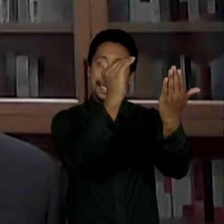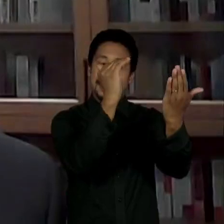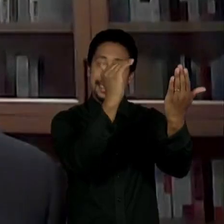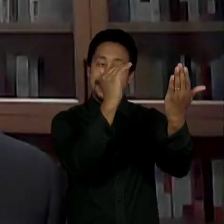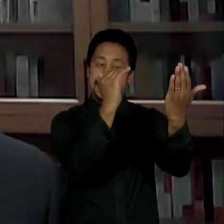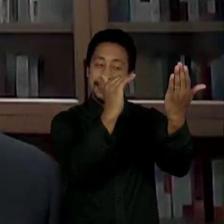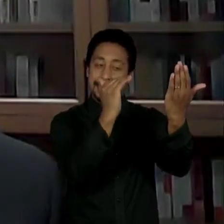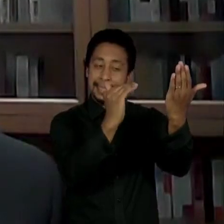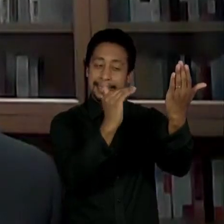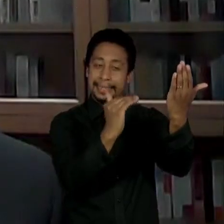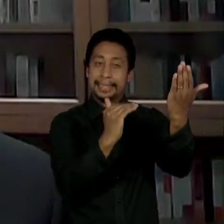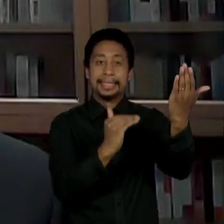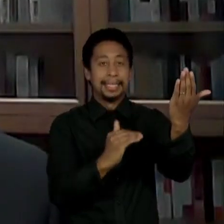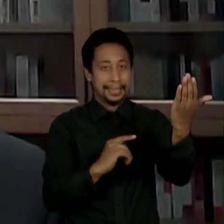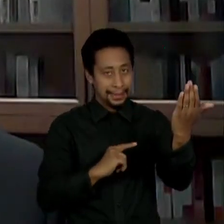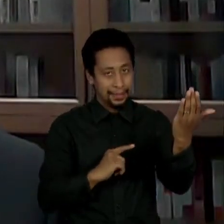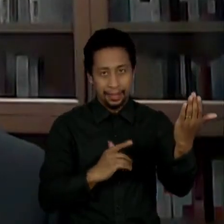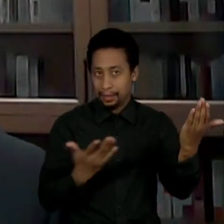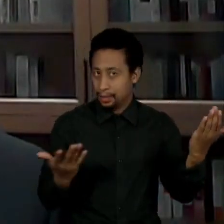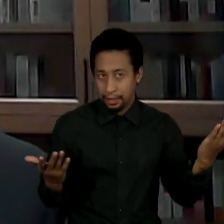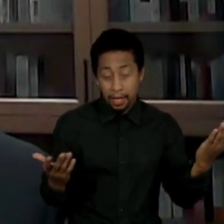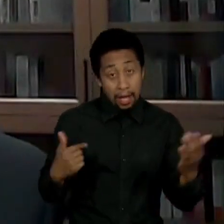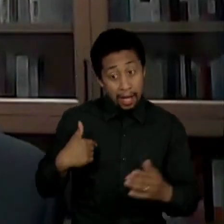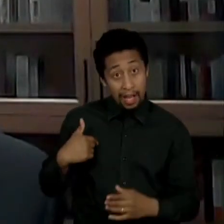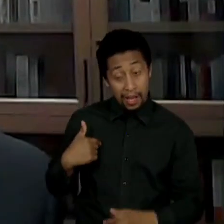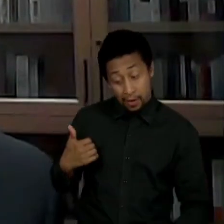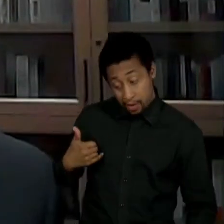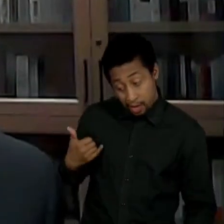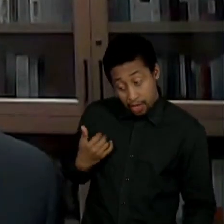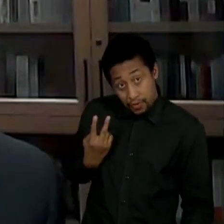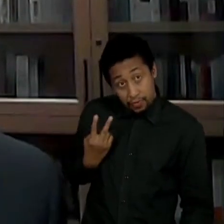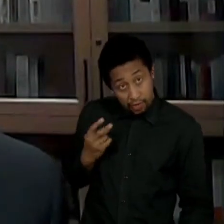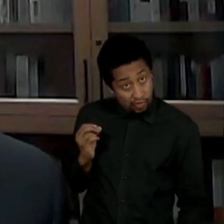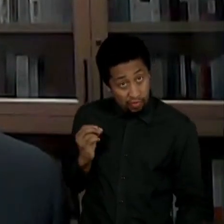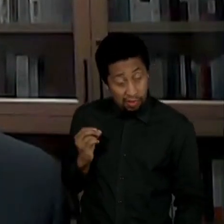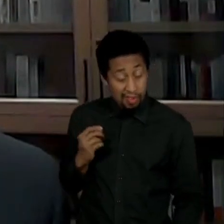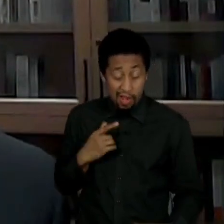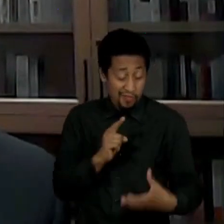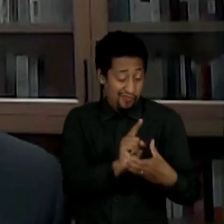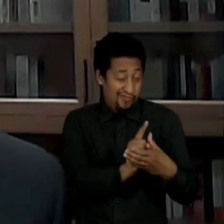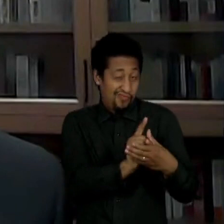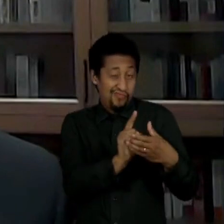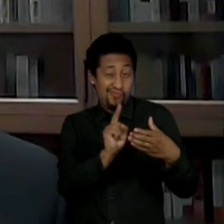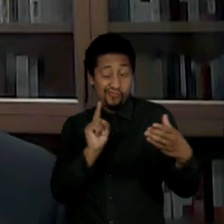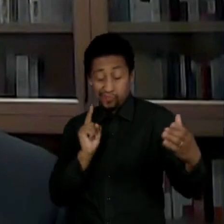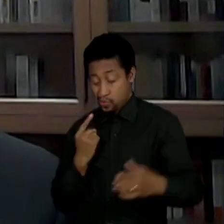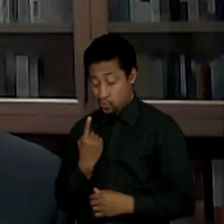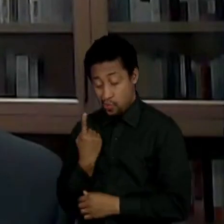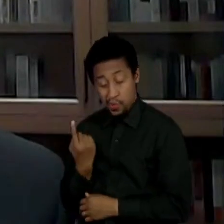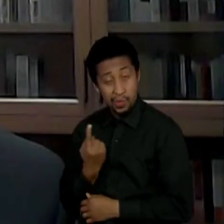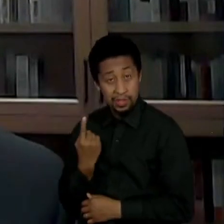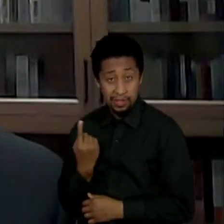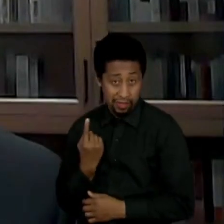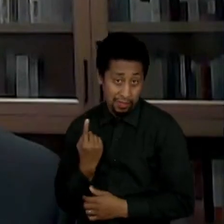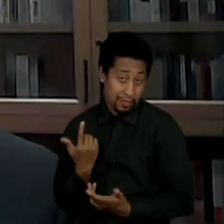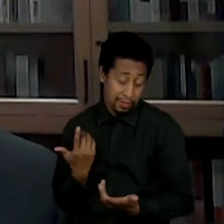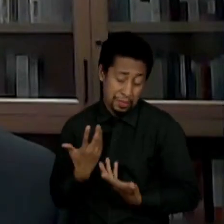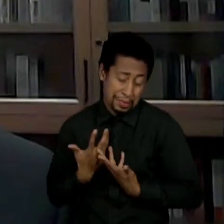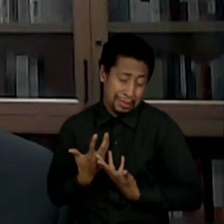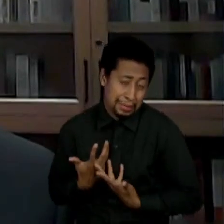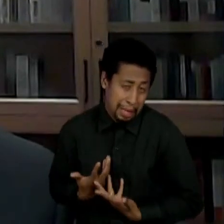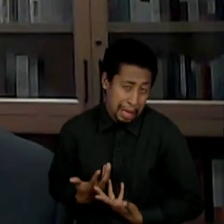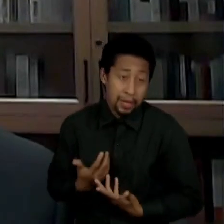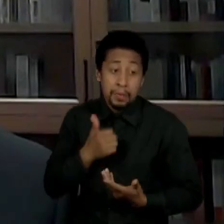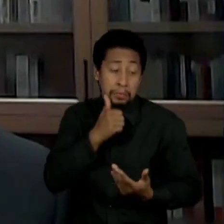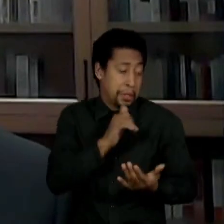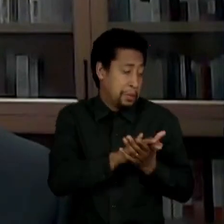Em meus 20s, eu levou uma vida muito isolada. Eu was marido e meu filho